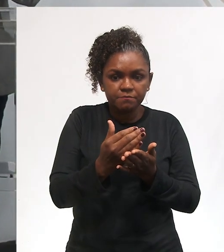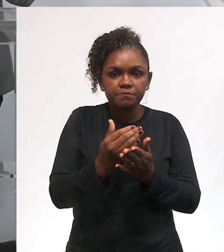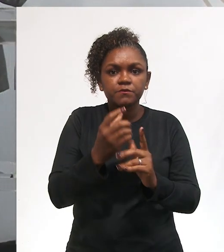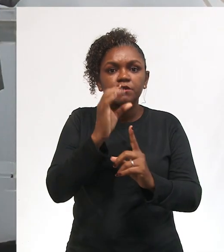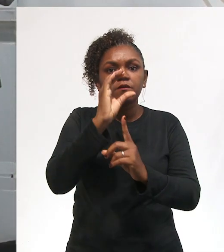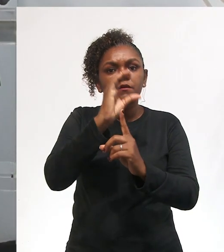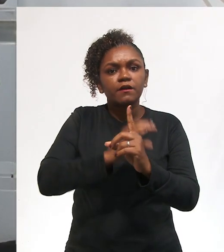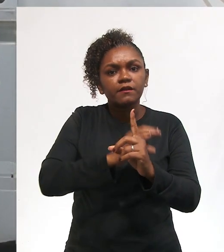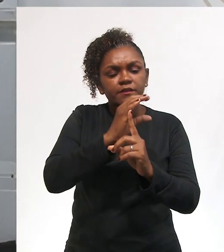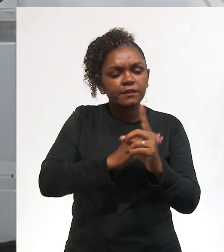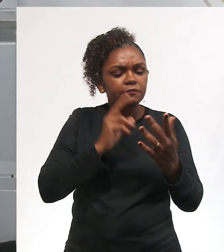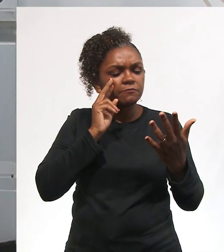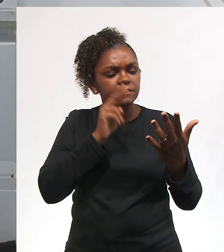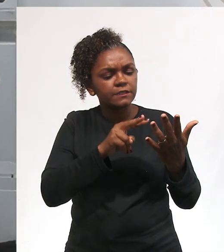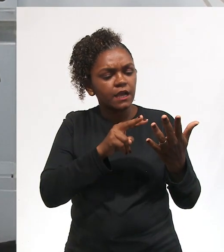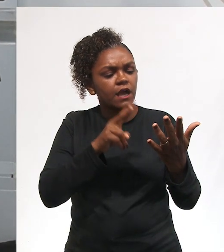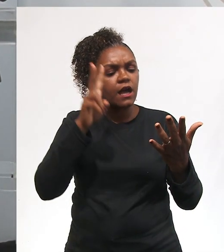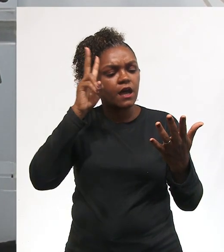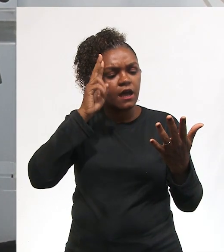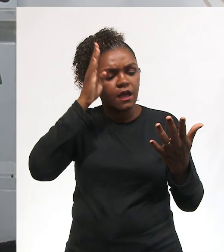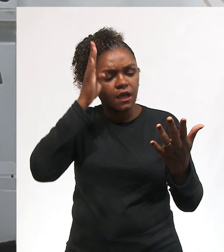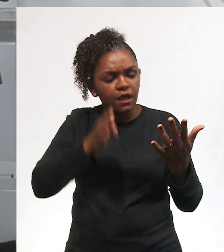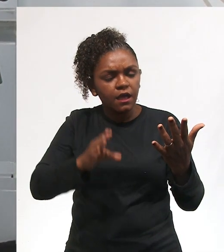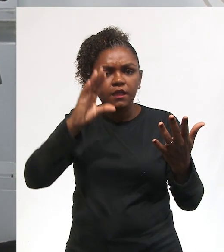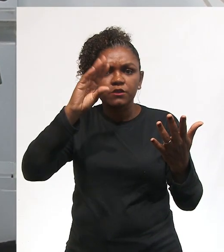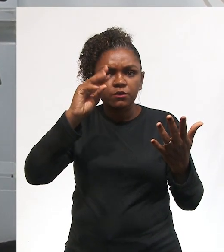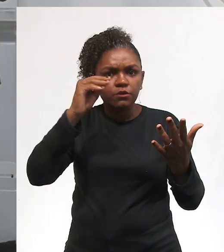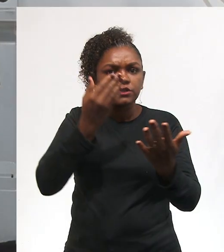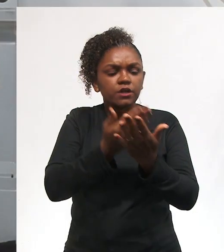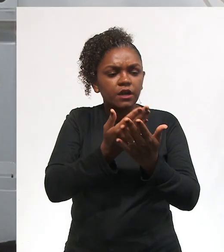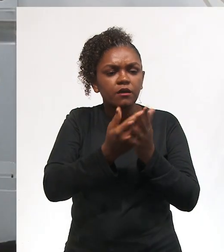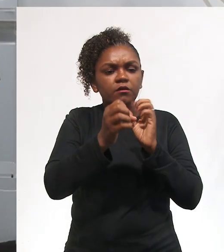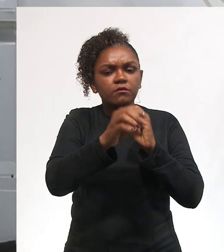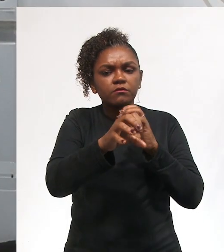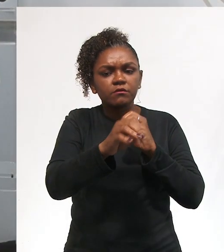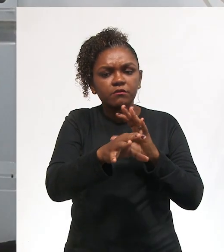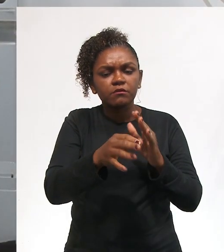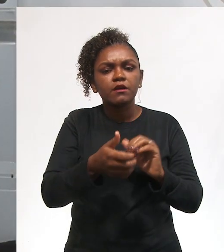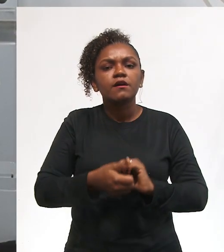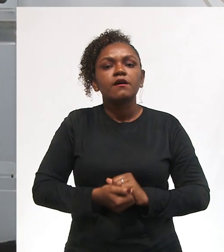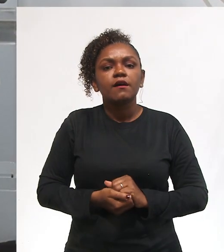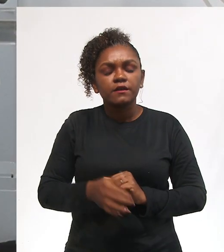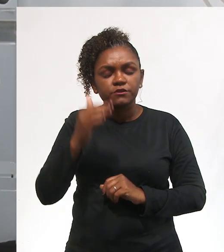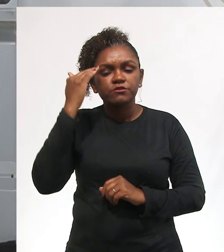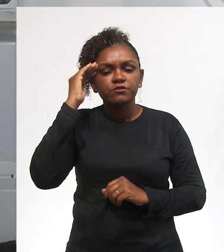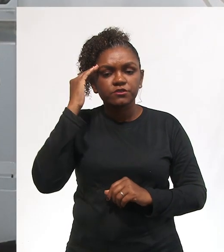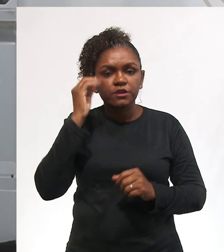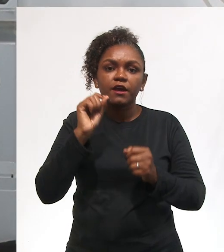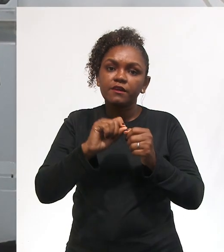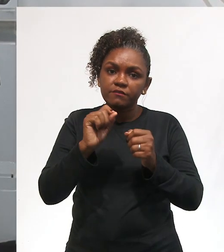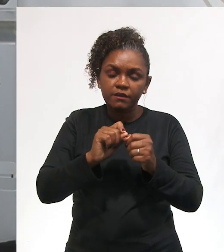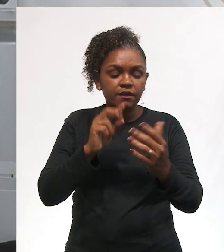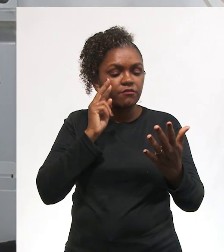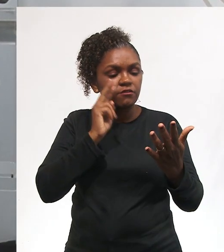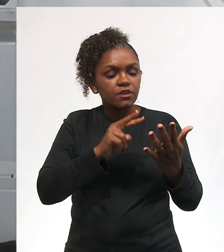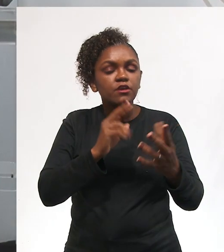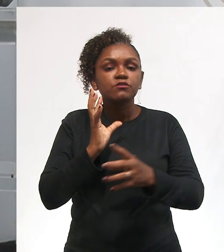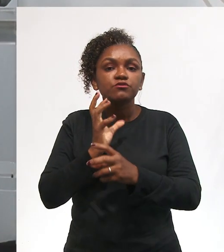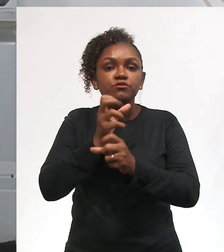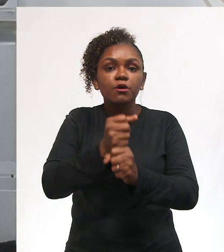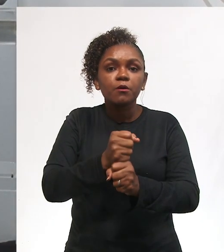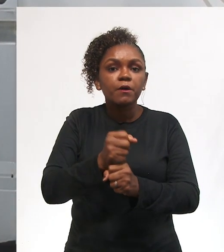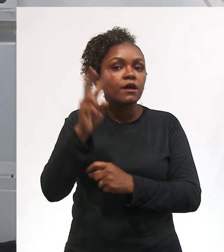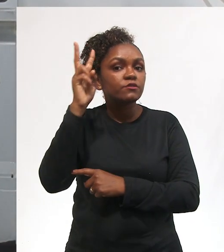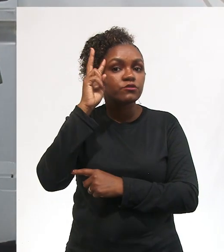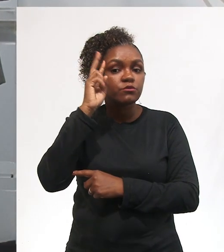calendário, eu vou dar aula toda segunda-feira à noite, tal, vai pegar os feriados e você vai fazer aquela didática ali no seu currículo. Vou